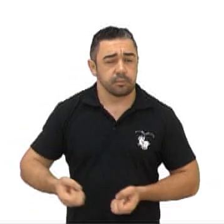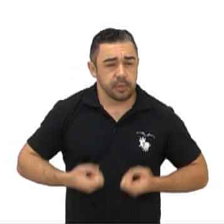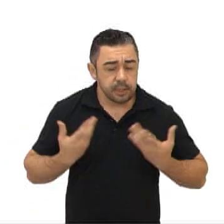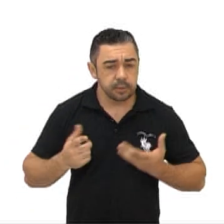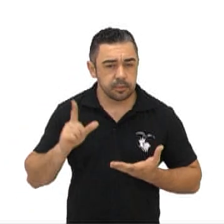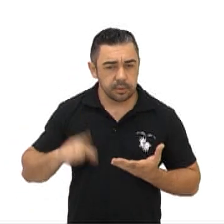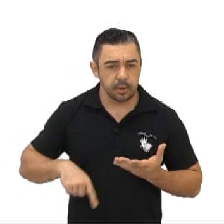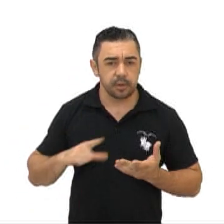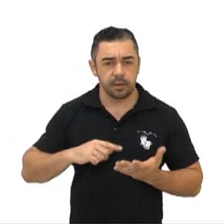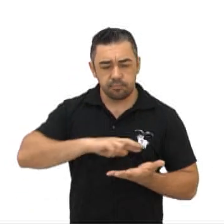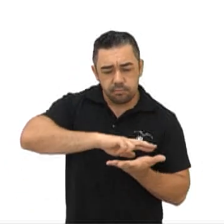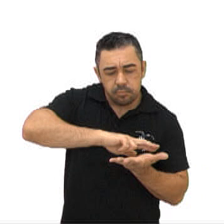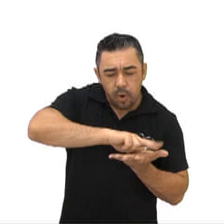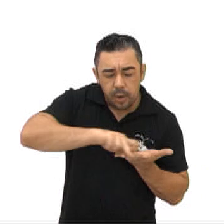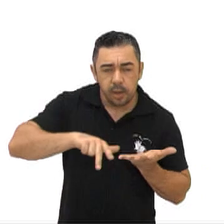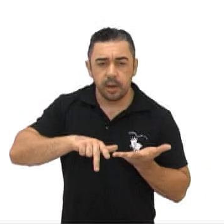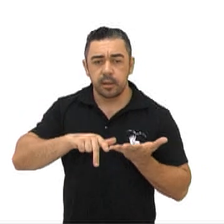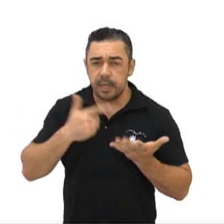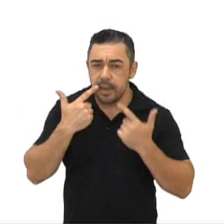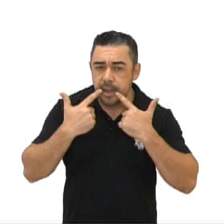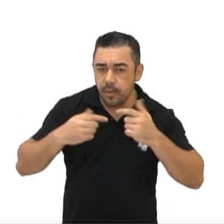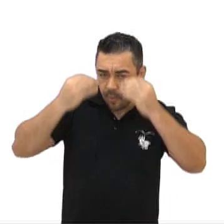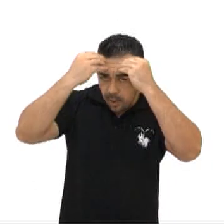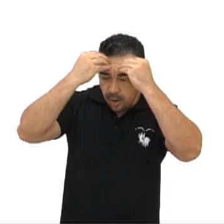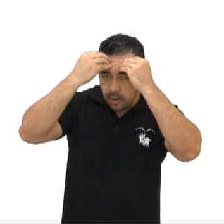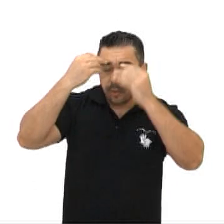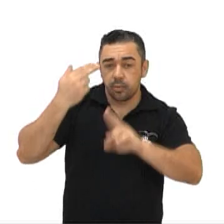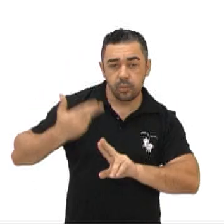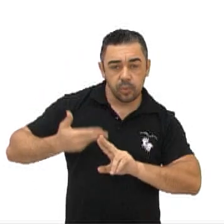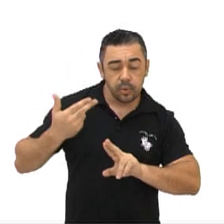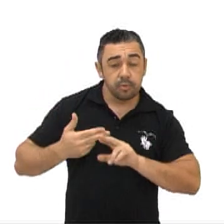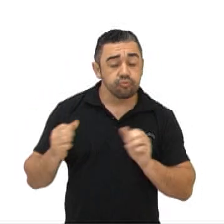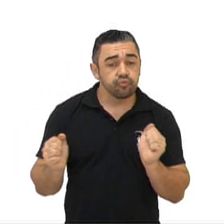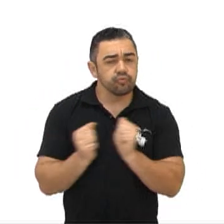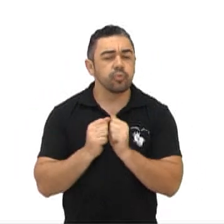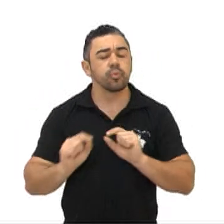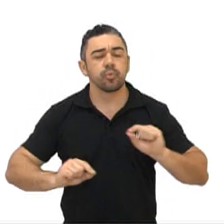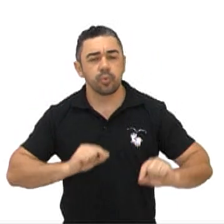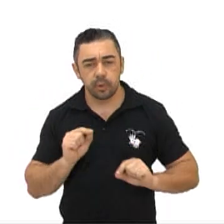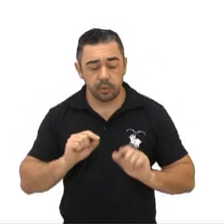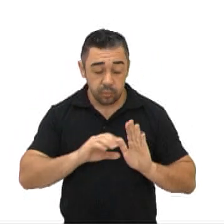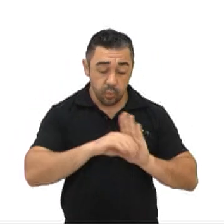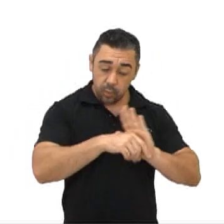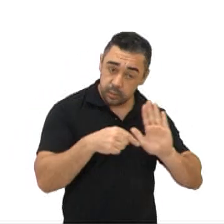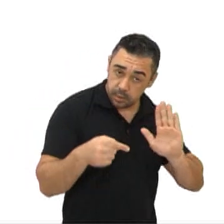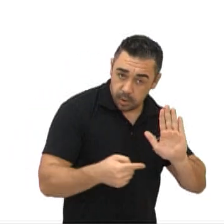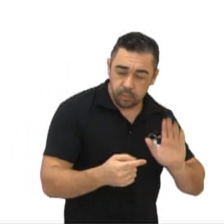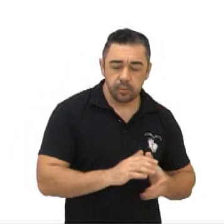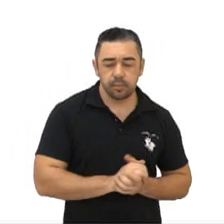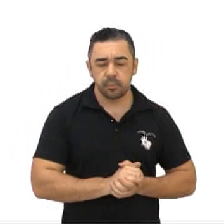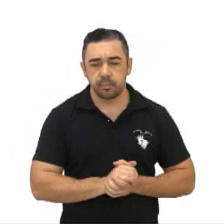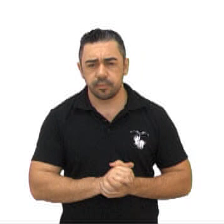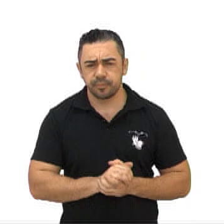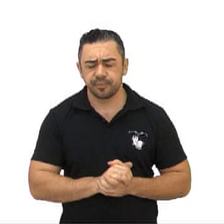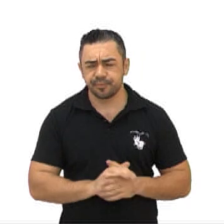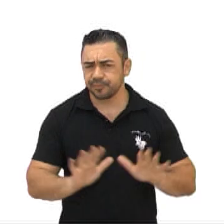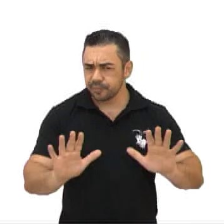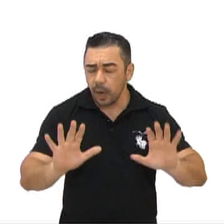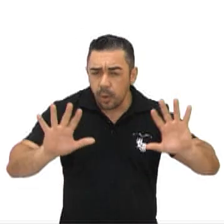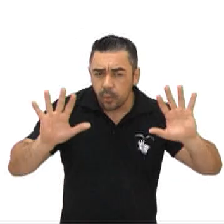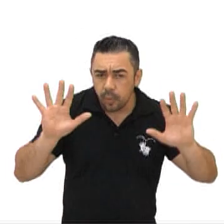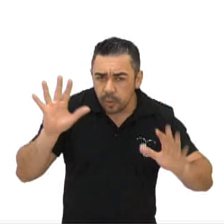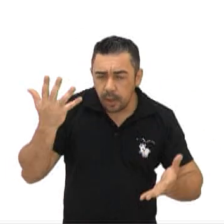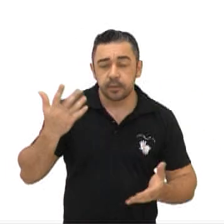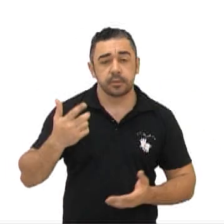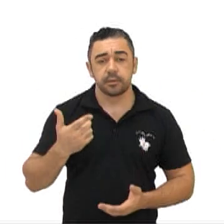pela pluralidade de linguagens usadas conjuntamente em prol de um conceito. O que acontece, gente? Nós não